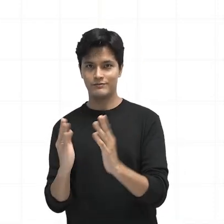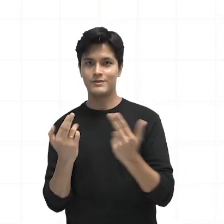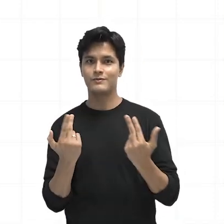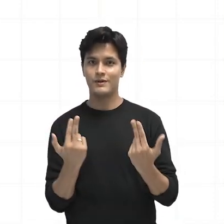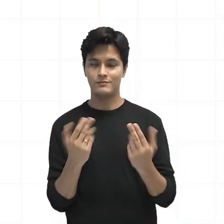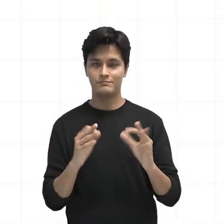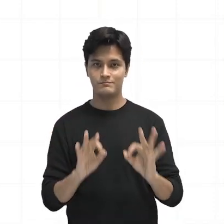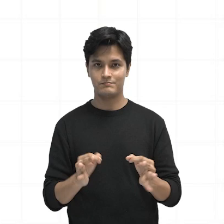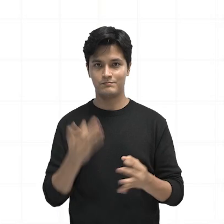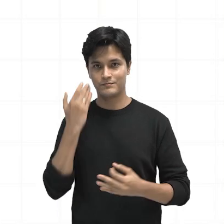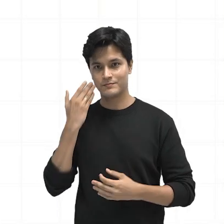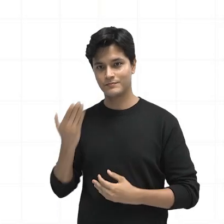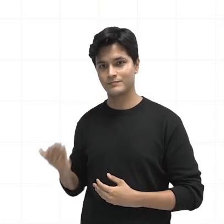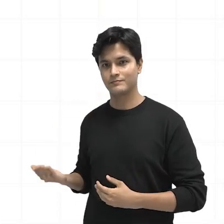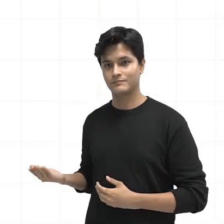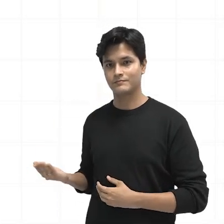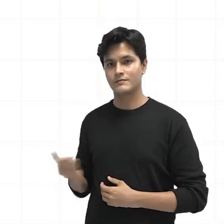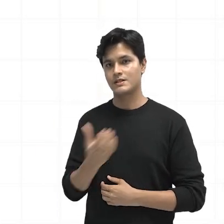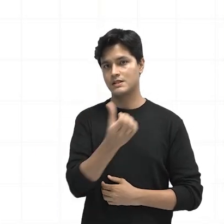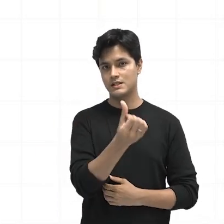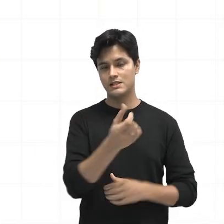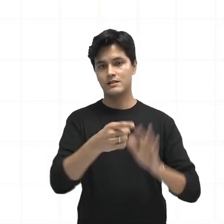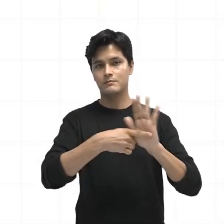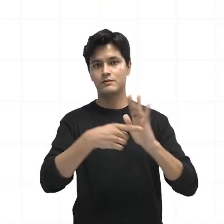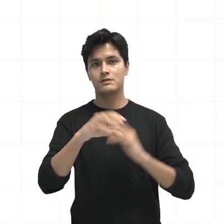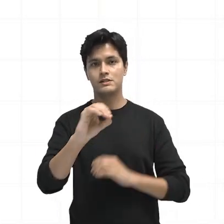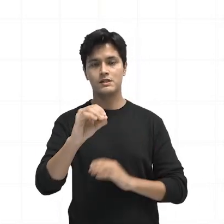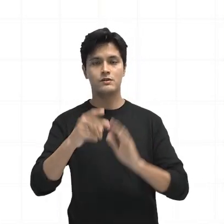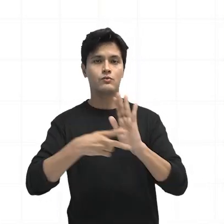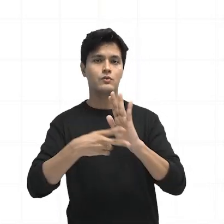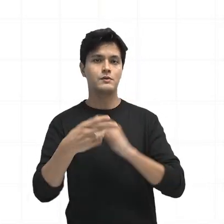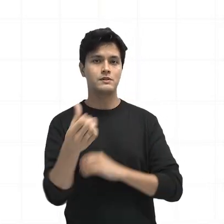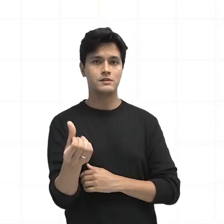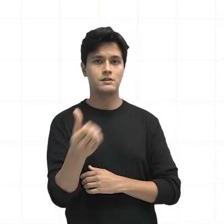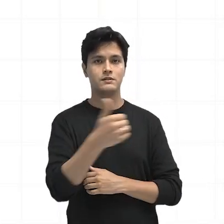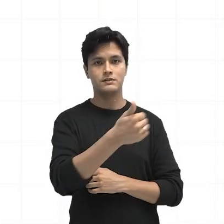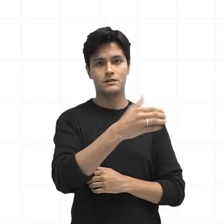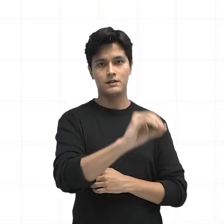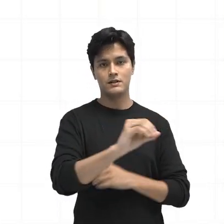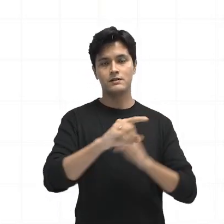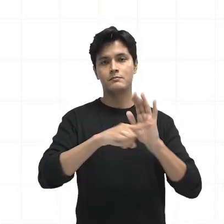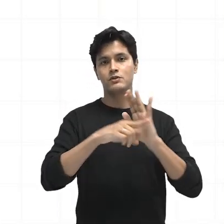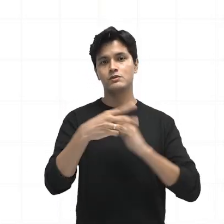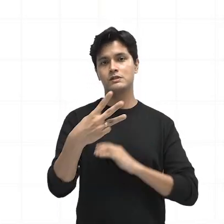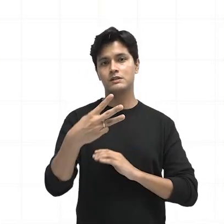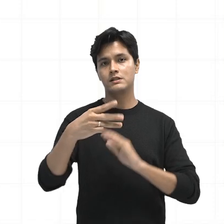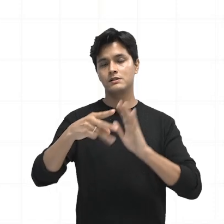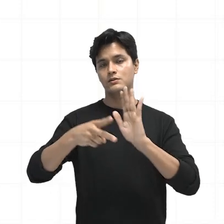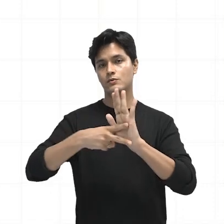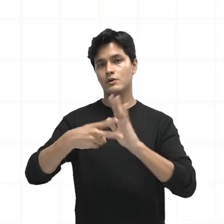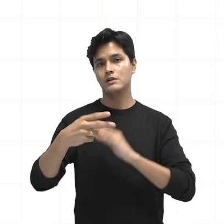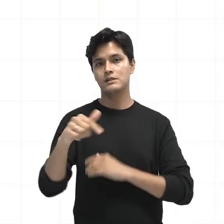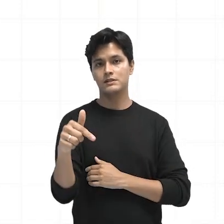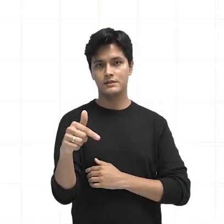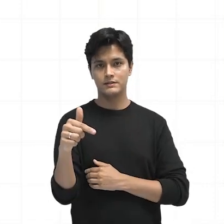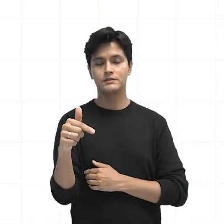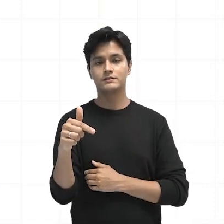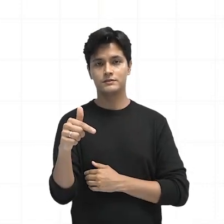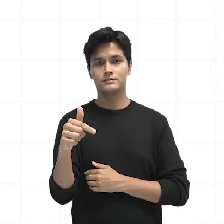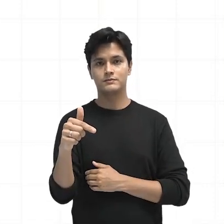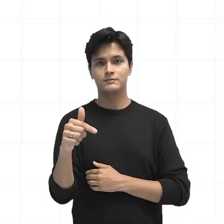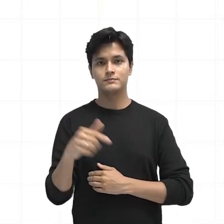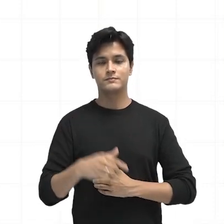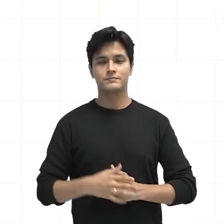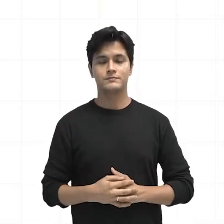Perfeito? Então vamos lá. 6 menos 0 é 6, 10 menos 3 é 7. Emprestou daqui, né? Aqui